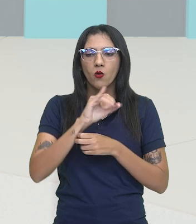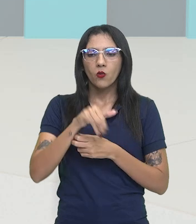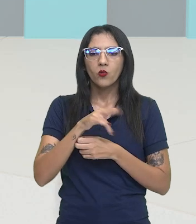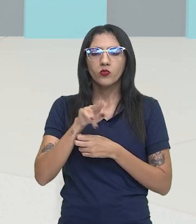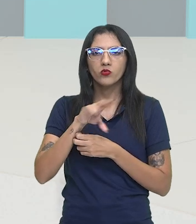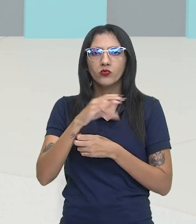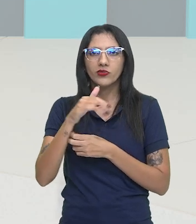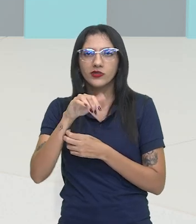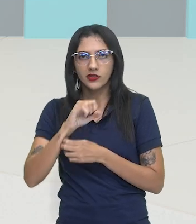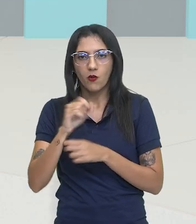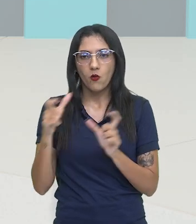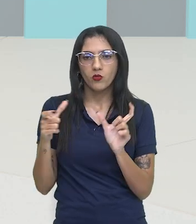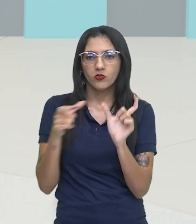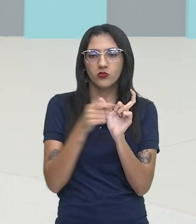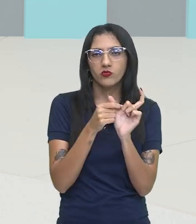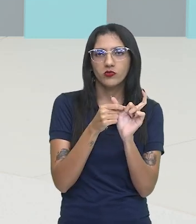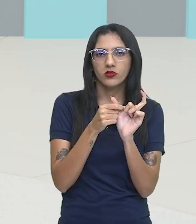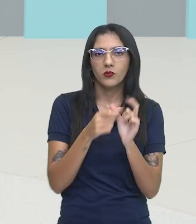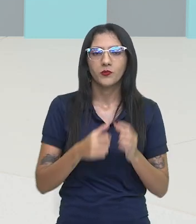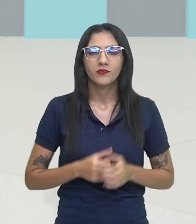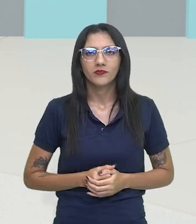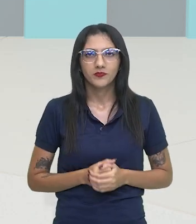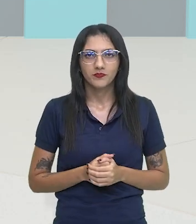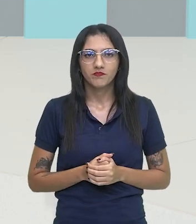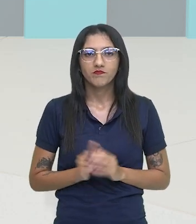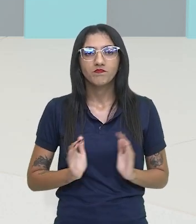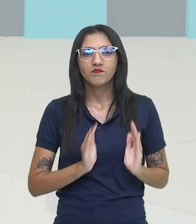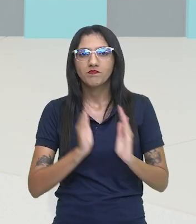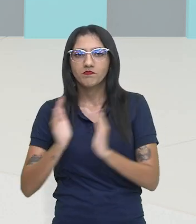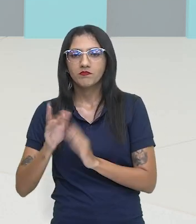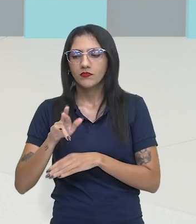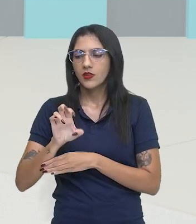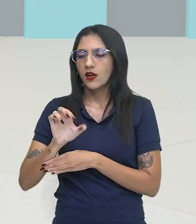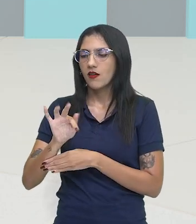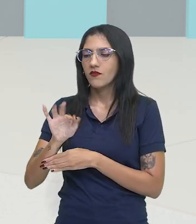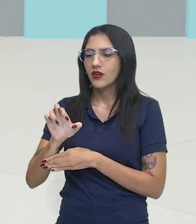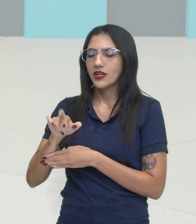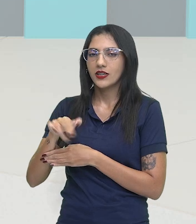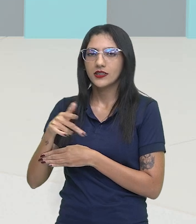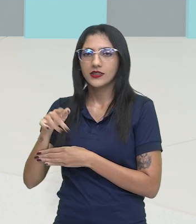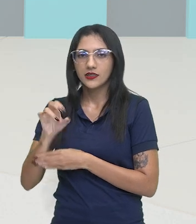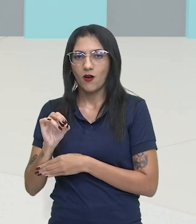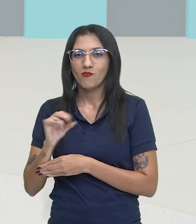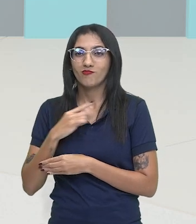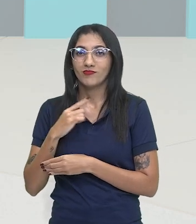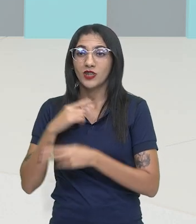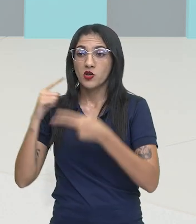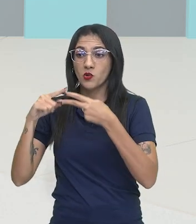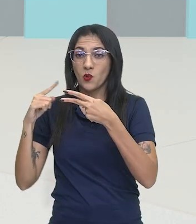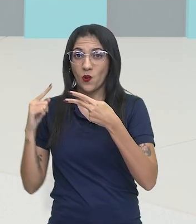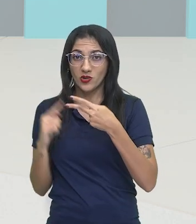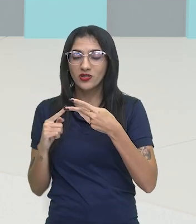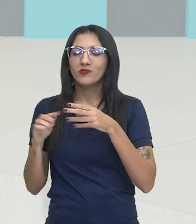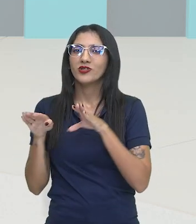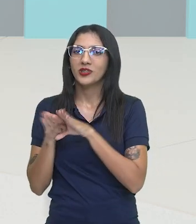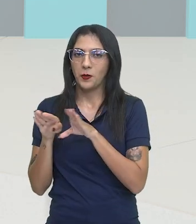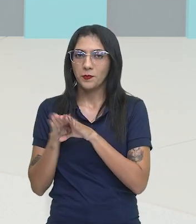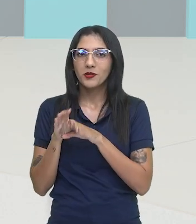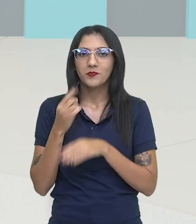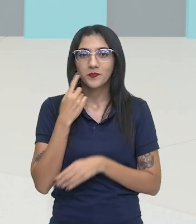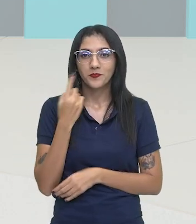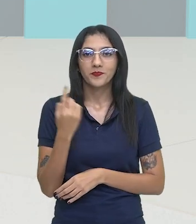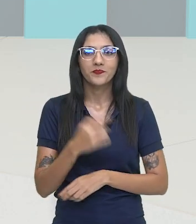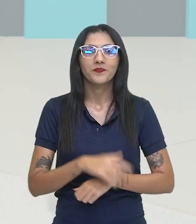bom? Depois nós vamos ter a referencial. A referencial vai se dividir em dois momentos. Eu quero que vocês acompanhem comigo